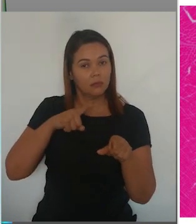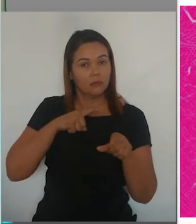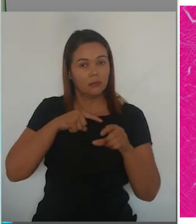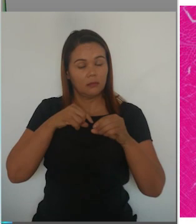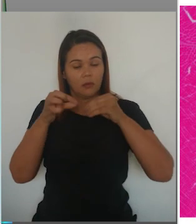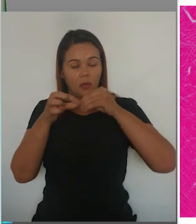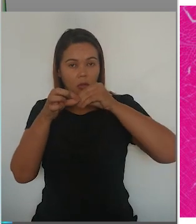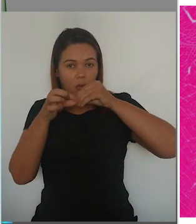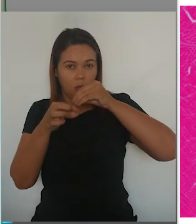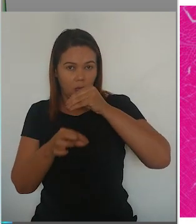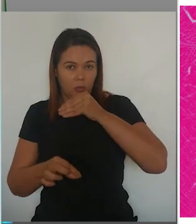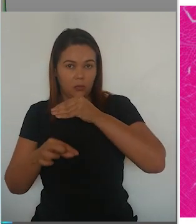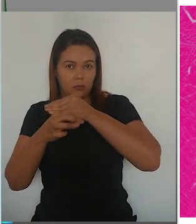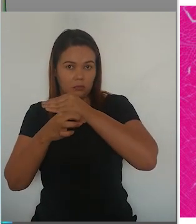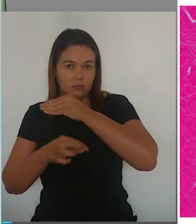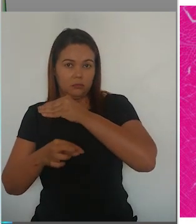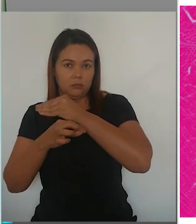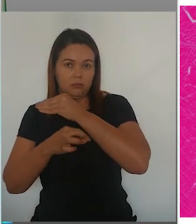ramificações.